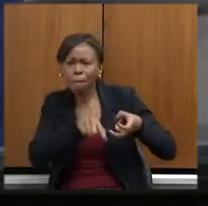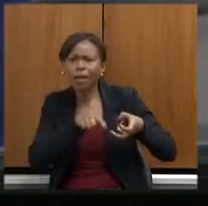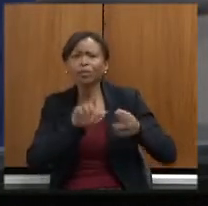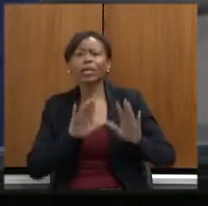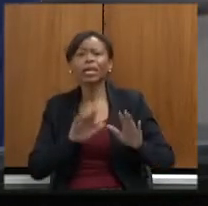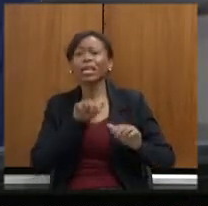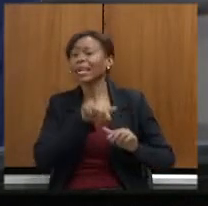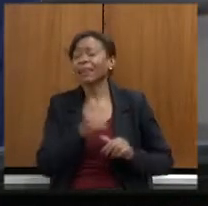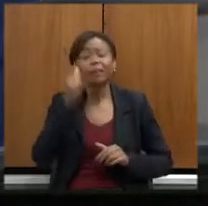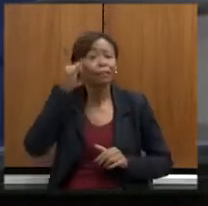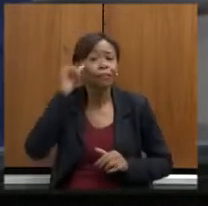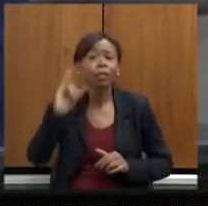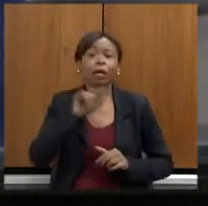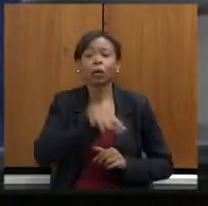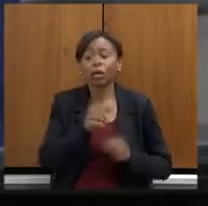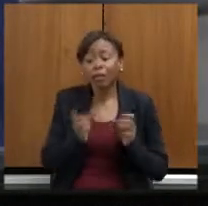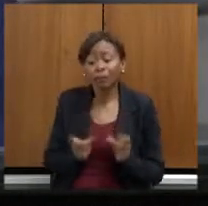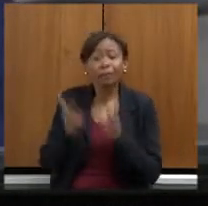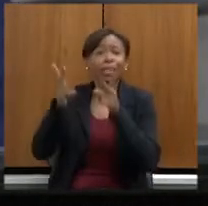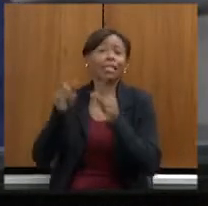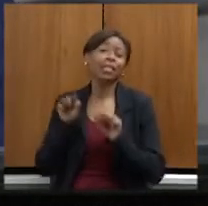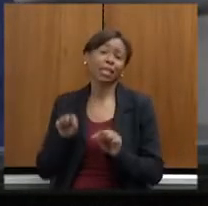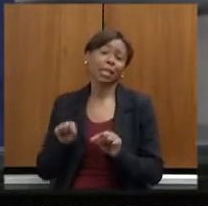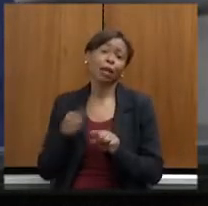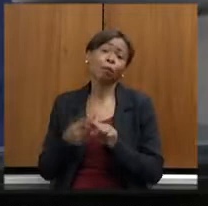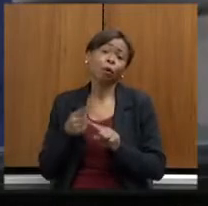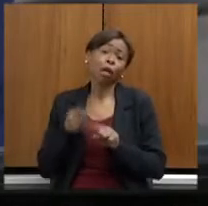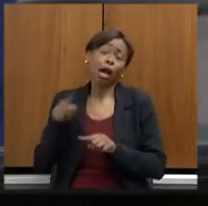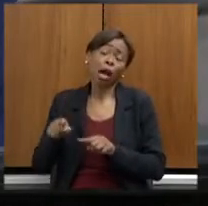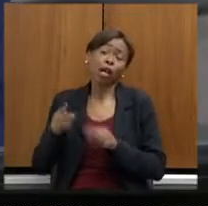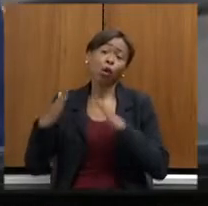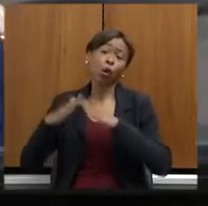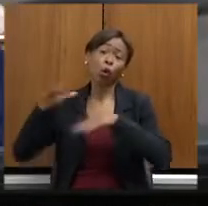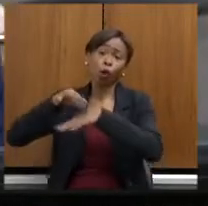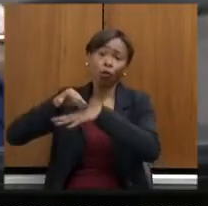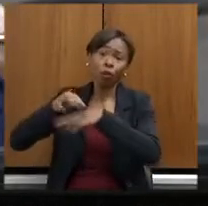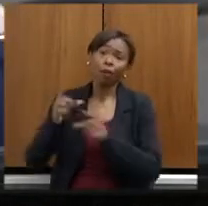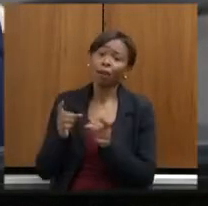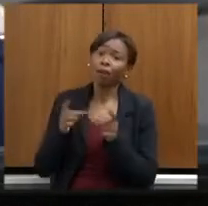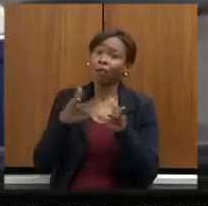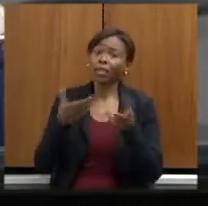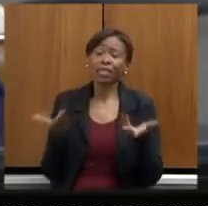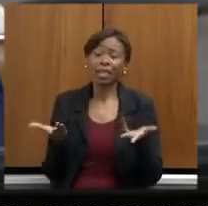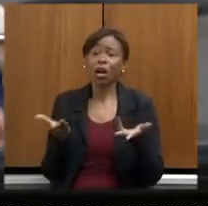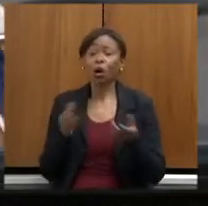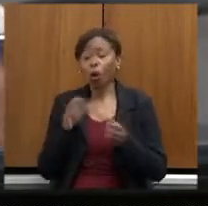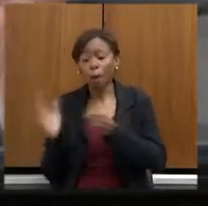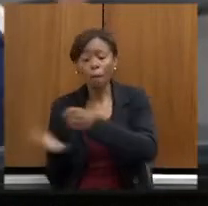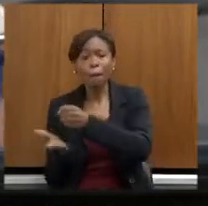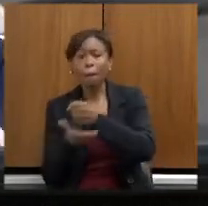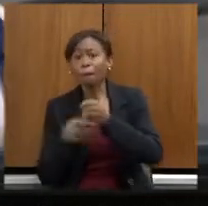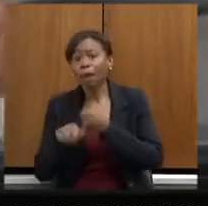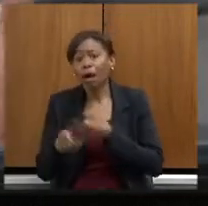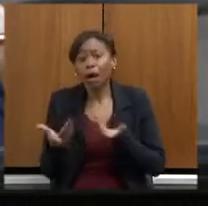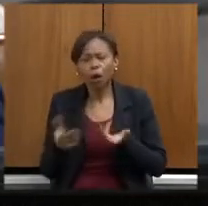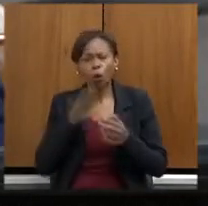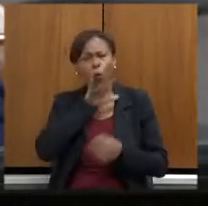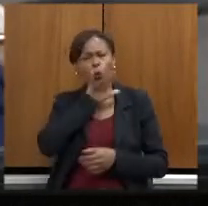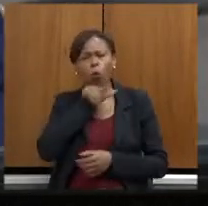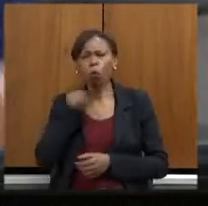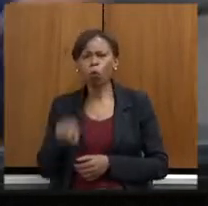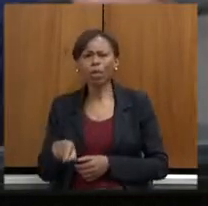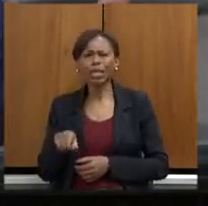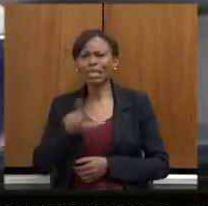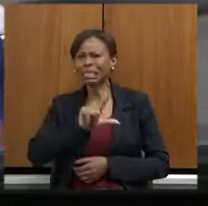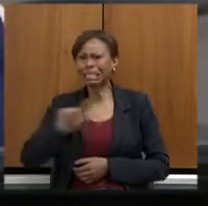manda essa o momento da lesão porque senão frigorífico vai parar o abate e é uma coisa terrível tá lá batendo lá sem